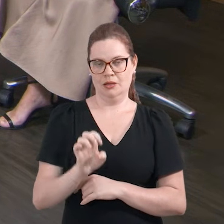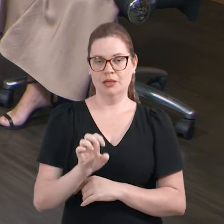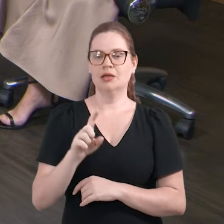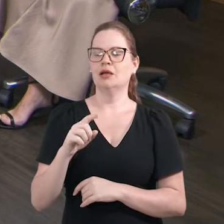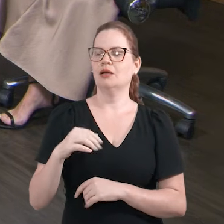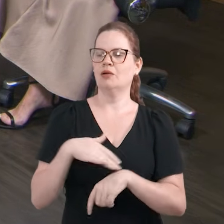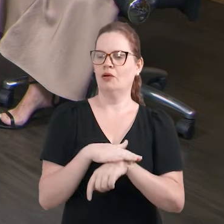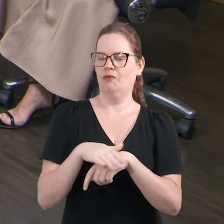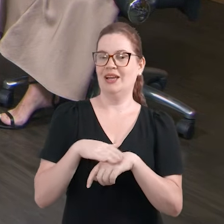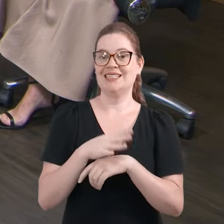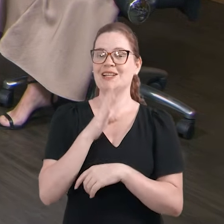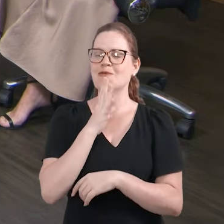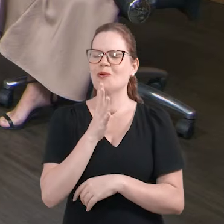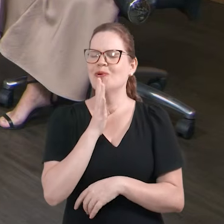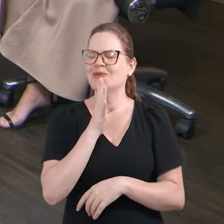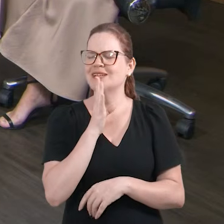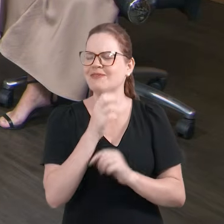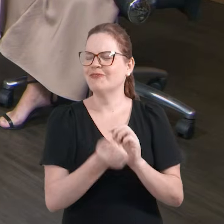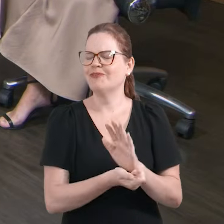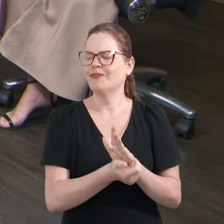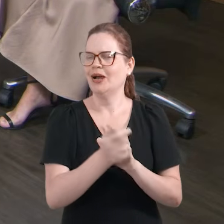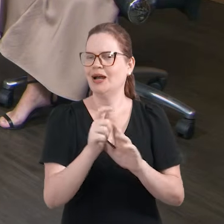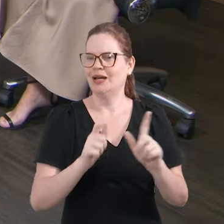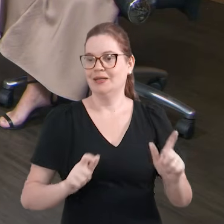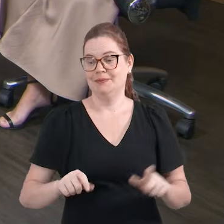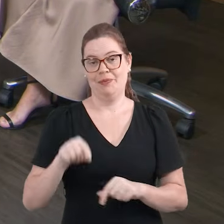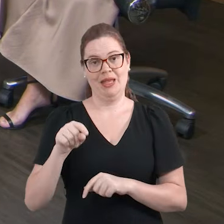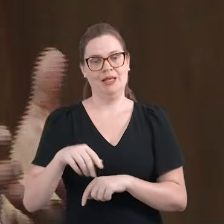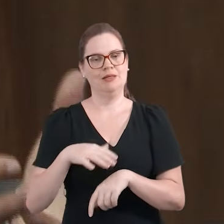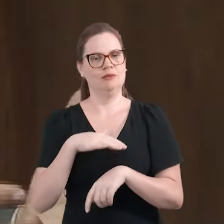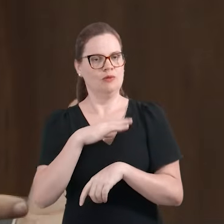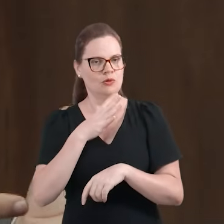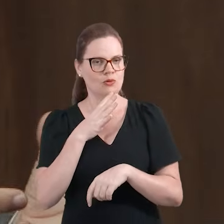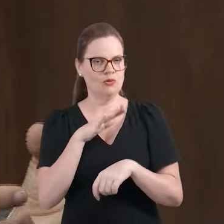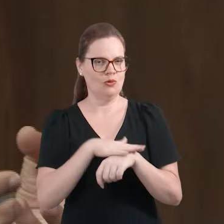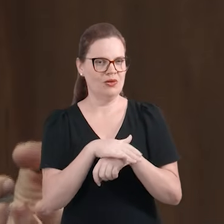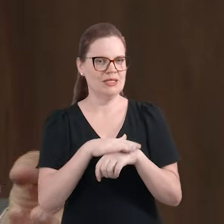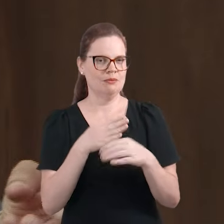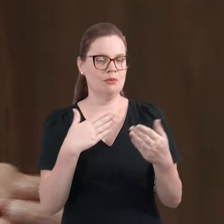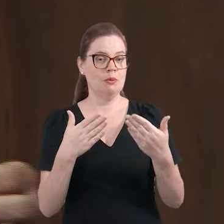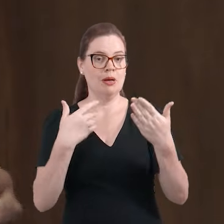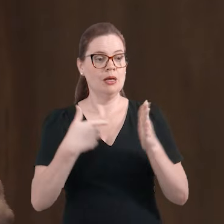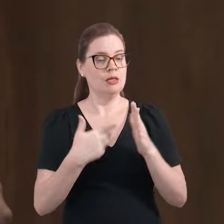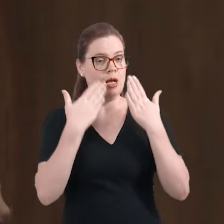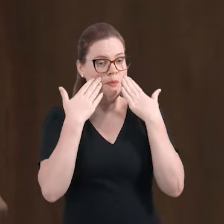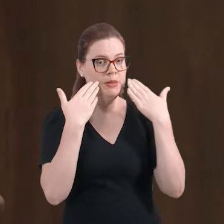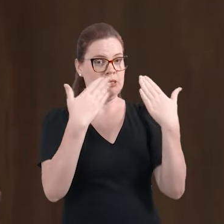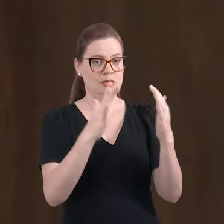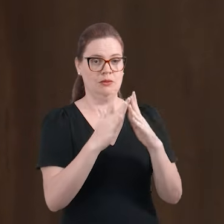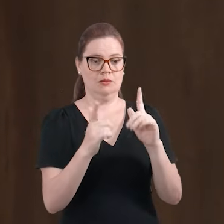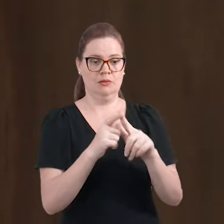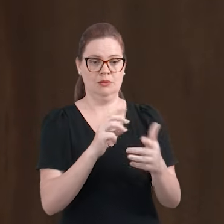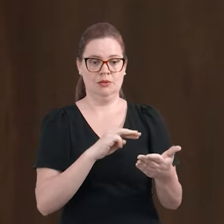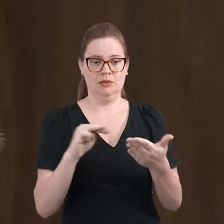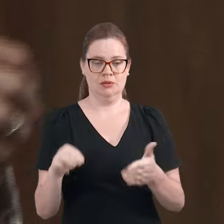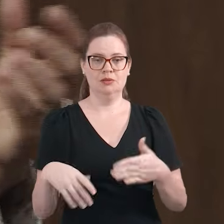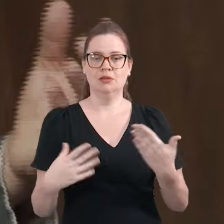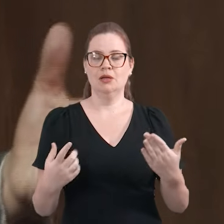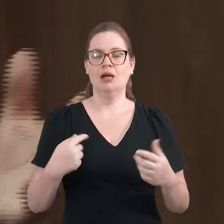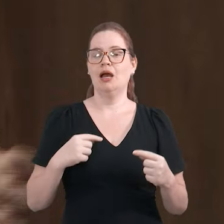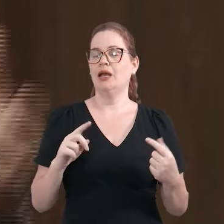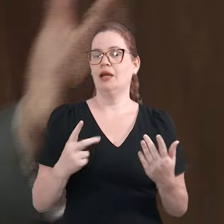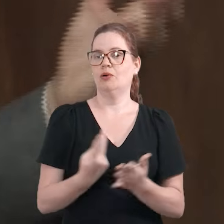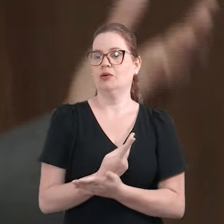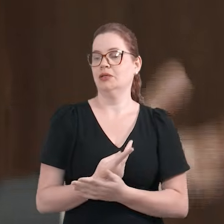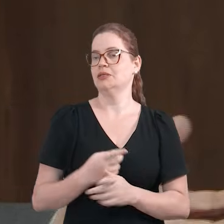conhece muita gente, o pastor Isaac, ele apresentou a obra e coincidiu, né? É claro que na obra do Espírito não existe coincidência,